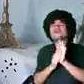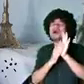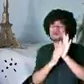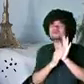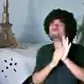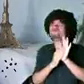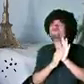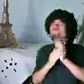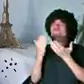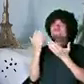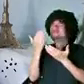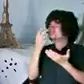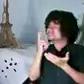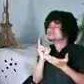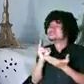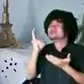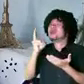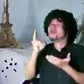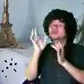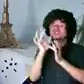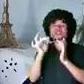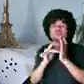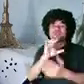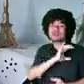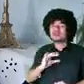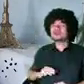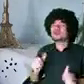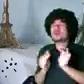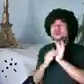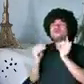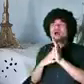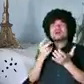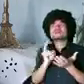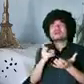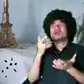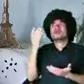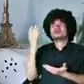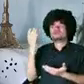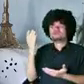louvado seja sempre nosso Senhor Jesus Cristo.